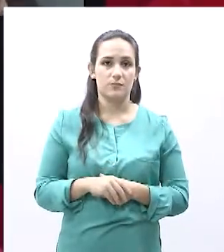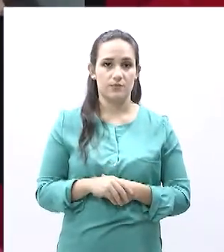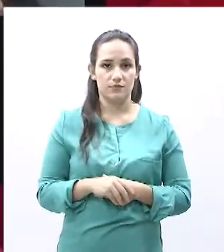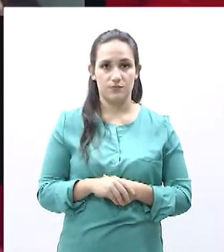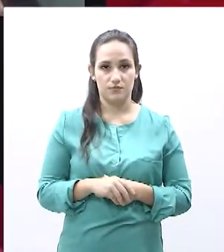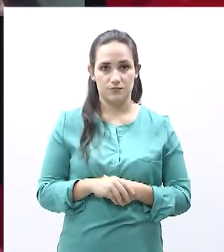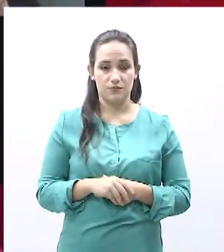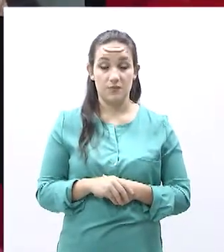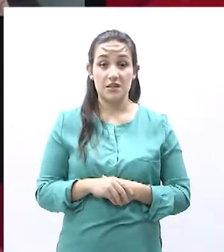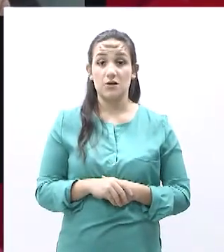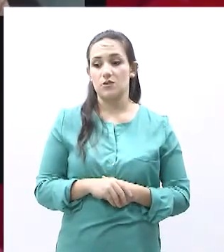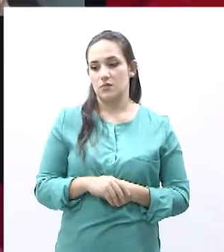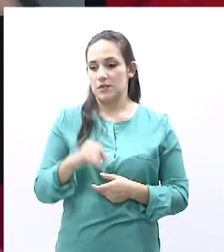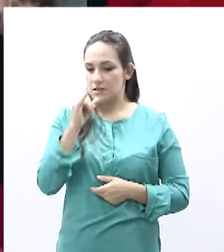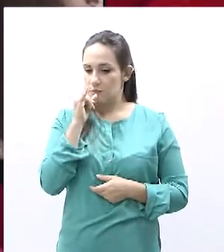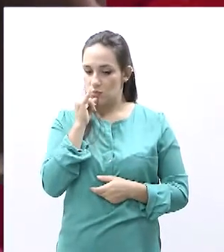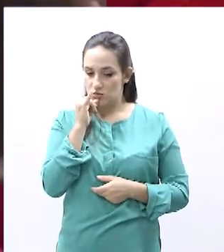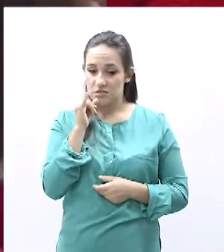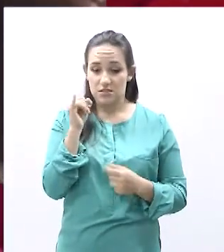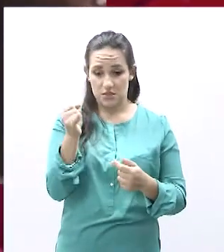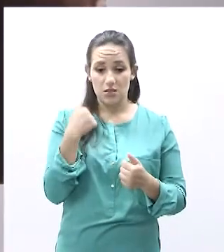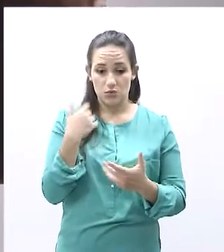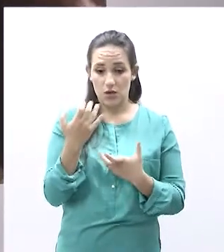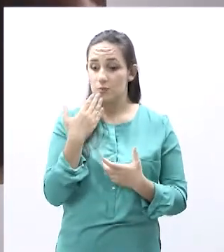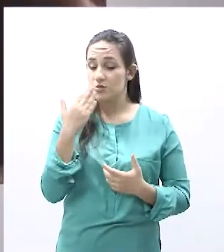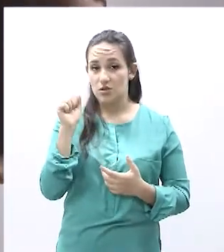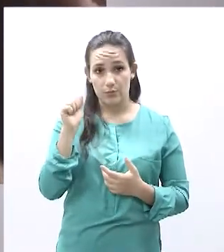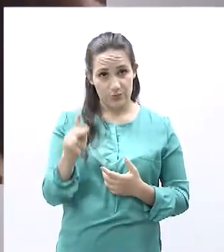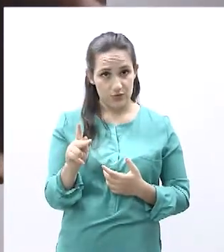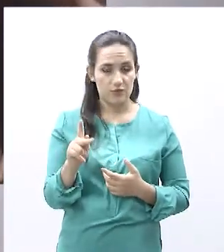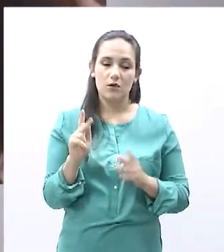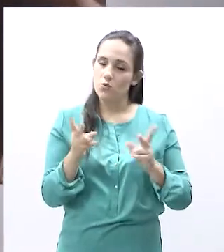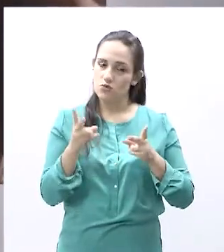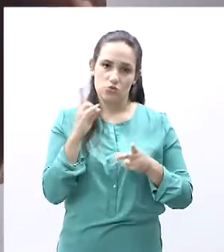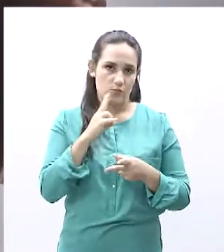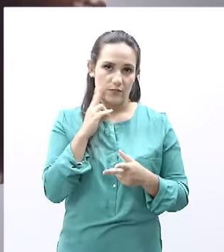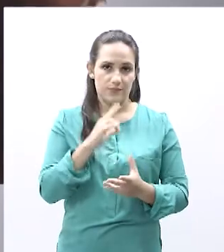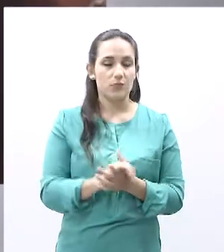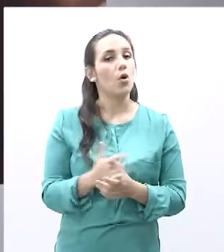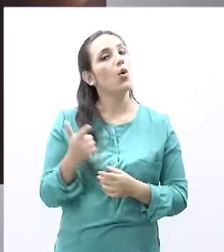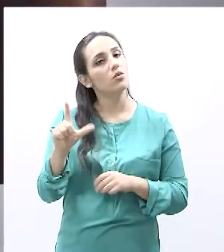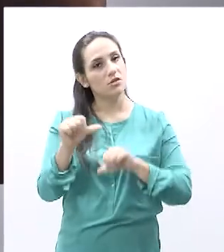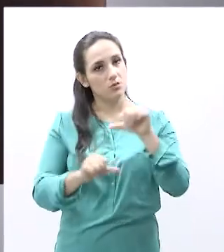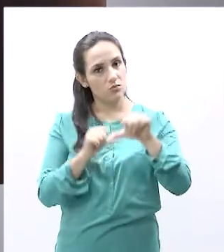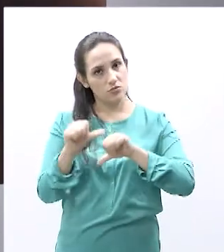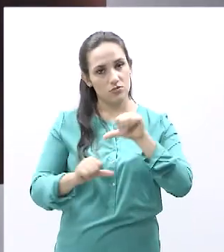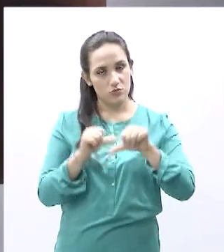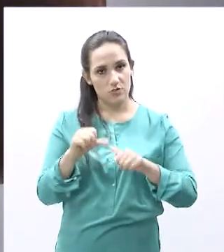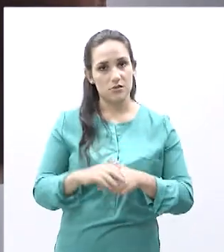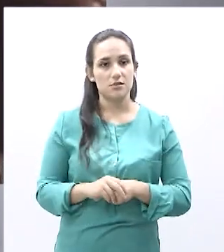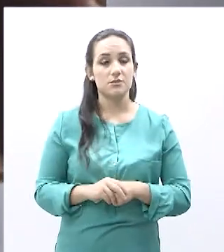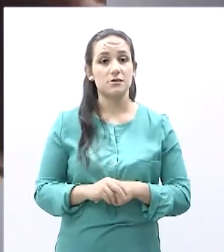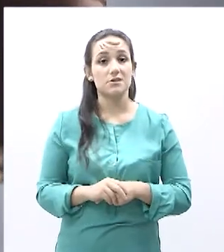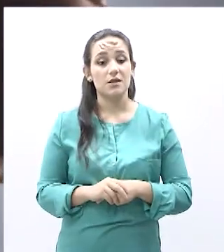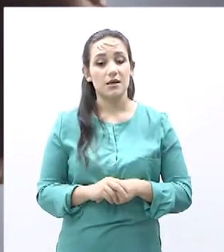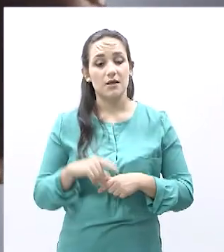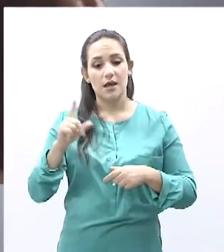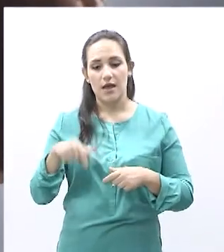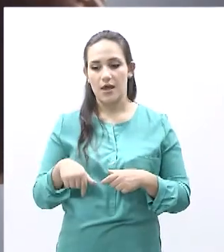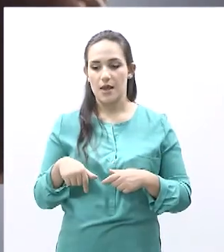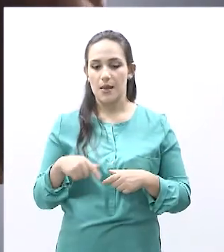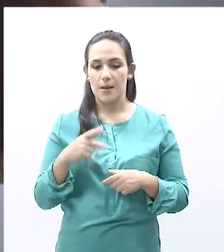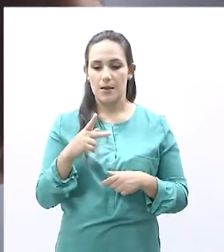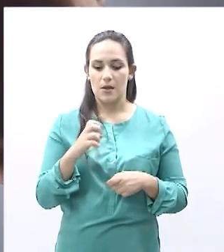requisitos de acesso, tá? Elas continuam da mesma forma. A outra mudança que a gente teve foi na pensão